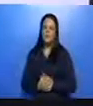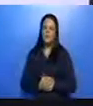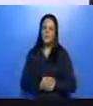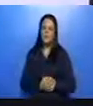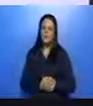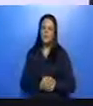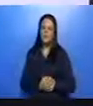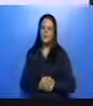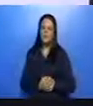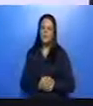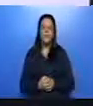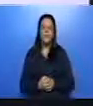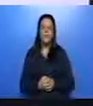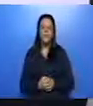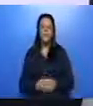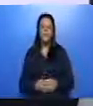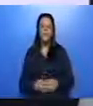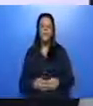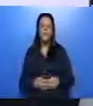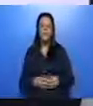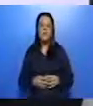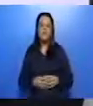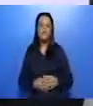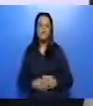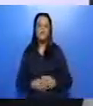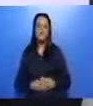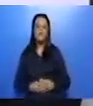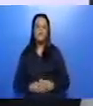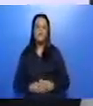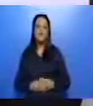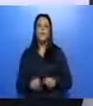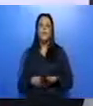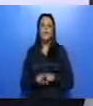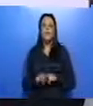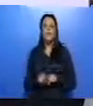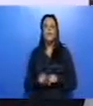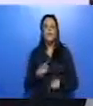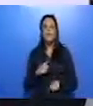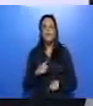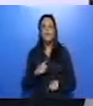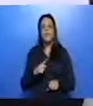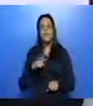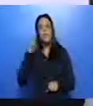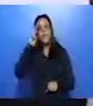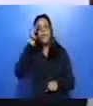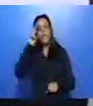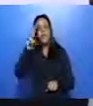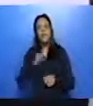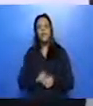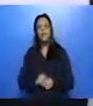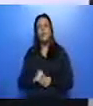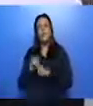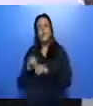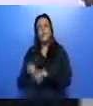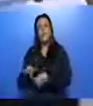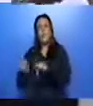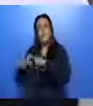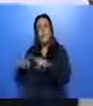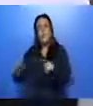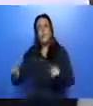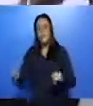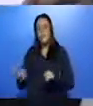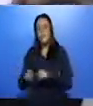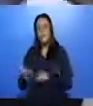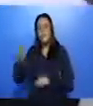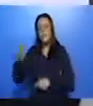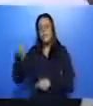Apareceu, eu me lembro direitinho na sala, quando nós trabalhamos vários exercícios, várias orações. Ah, professora,